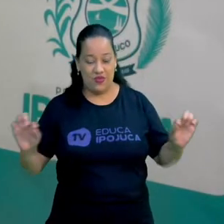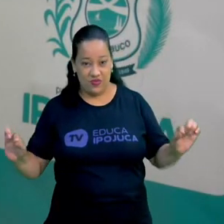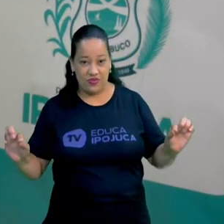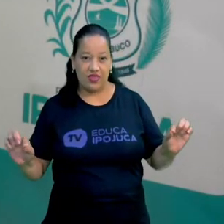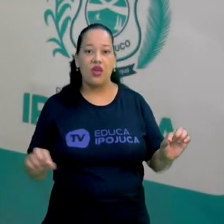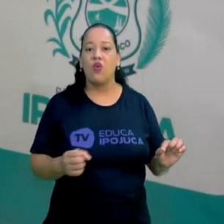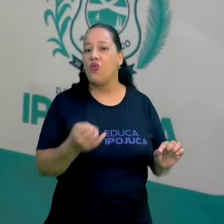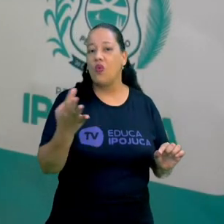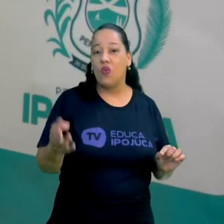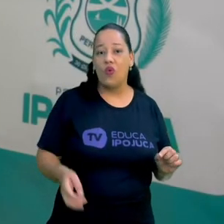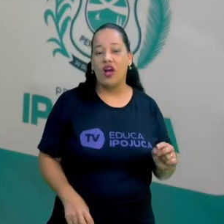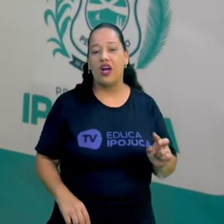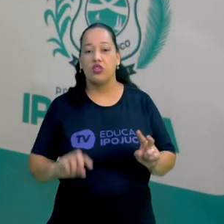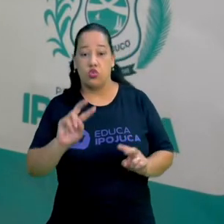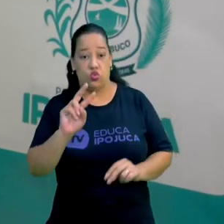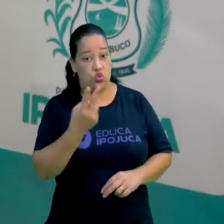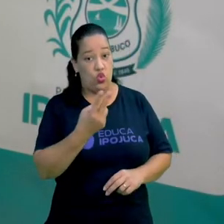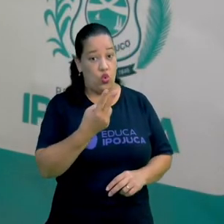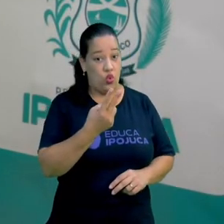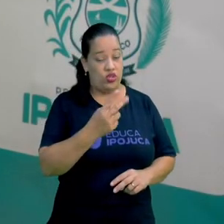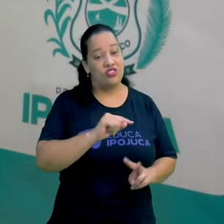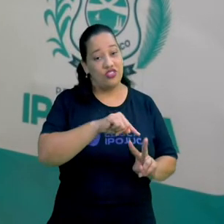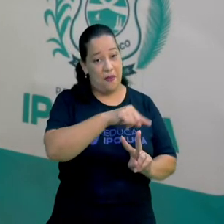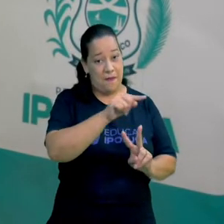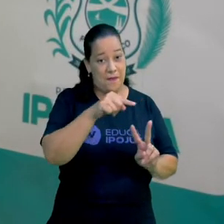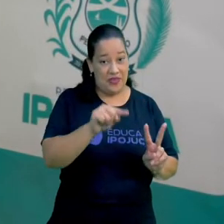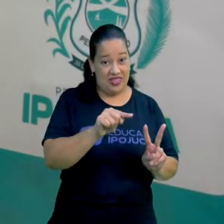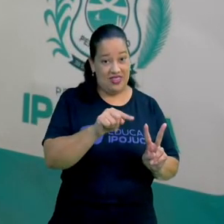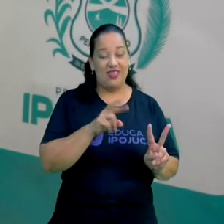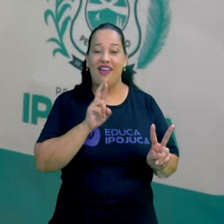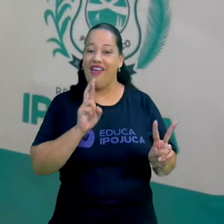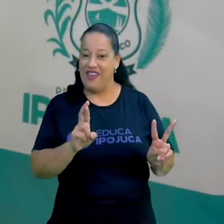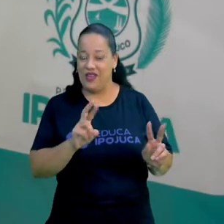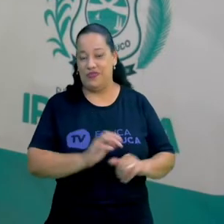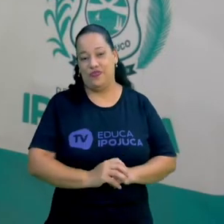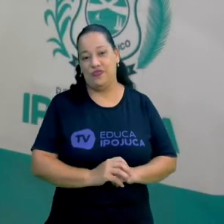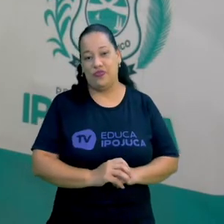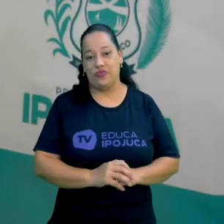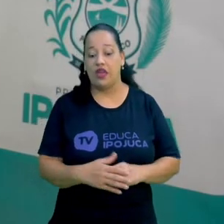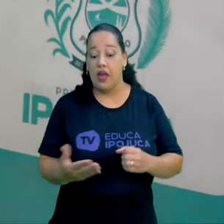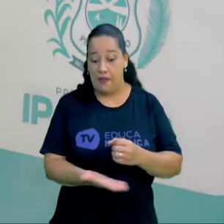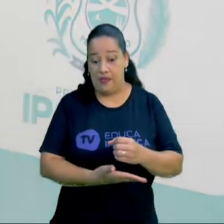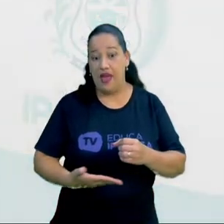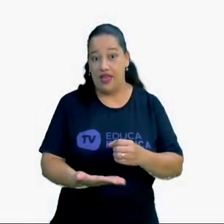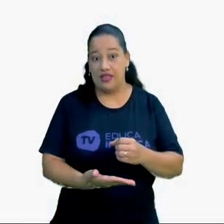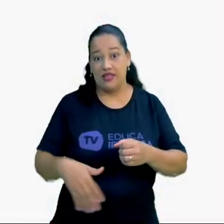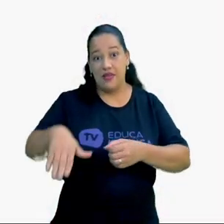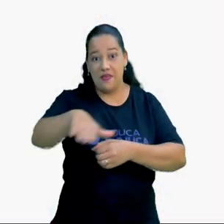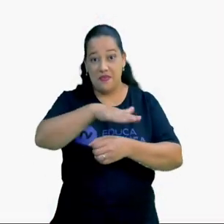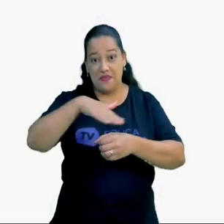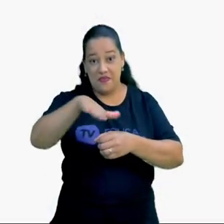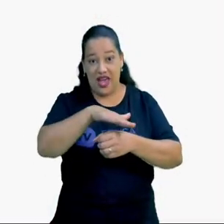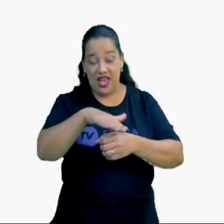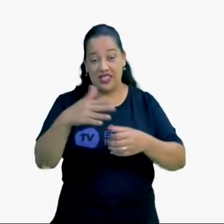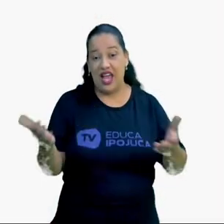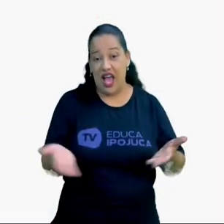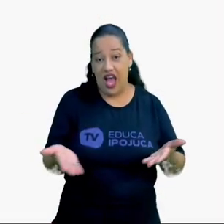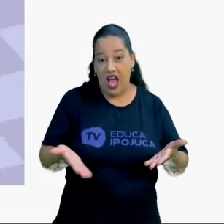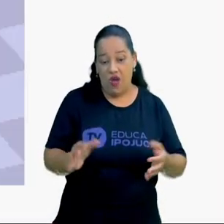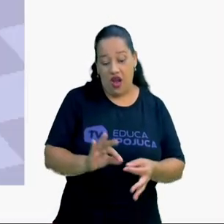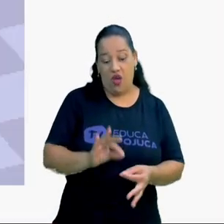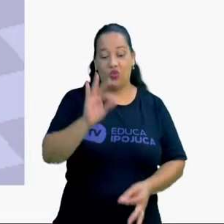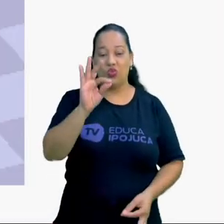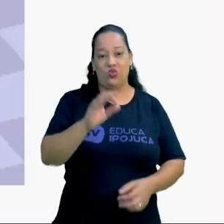2πr. Olha aqui, a base circular, duas bases e altura. Agora vamos ver a planificação